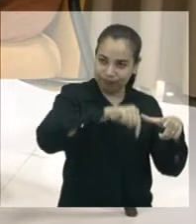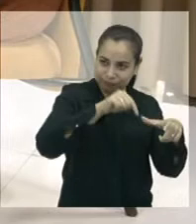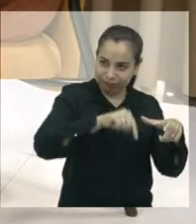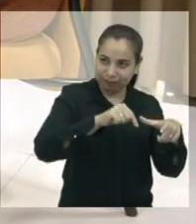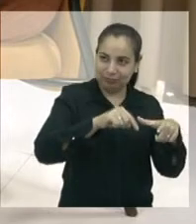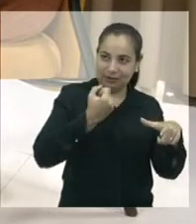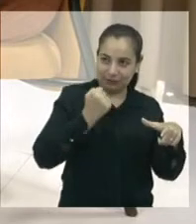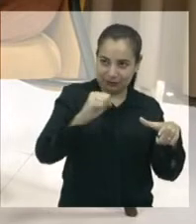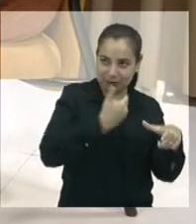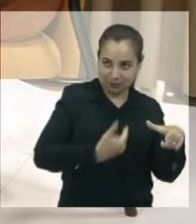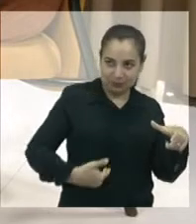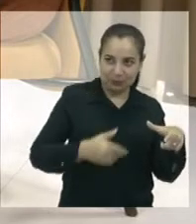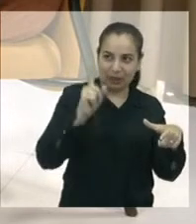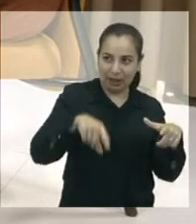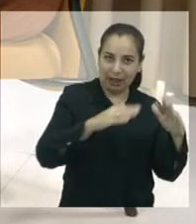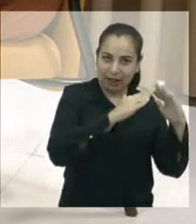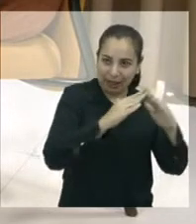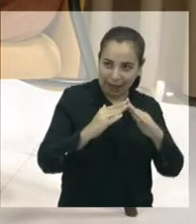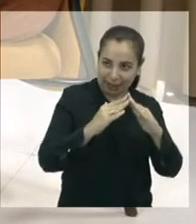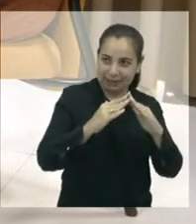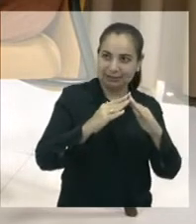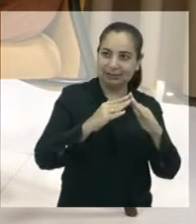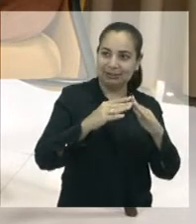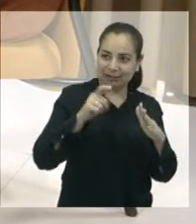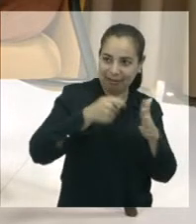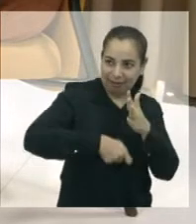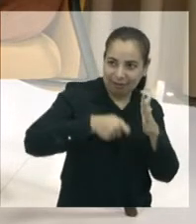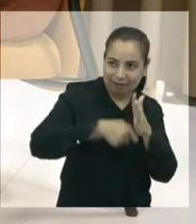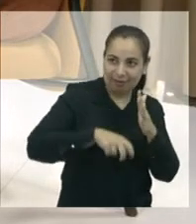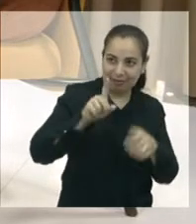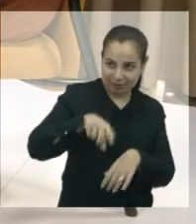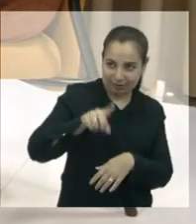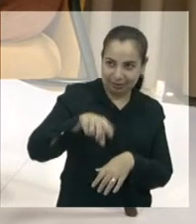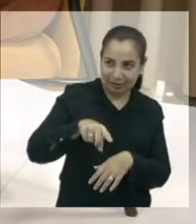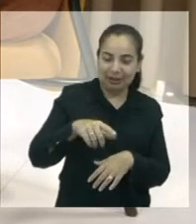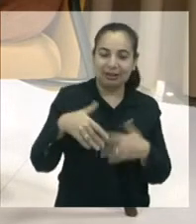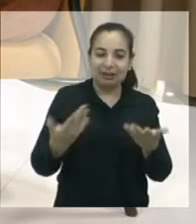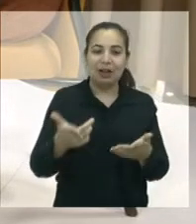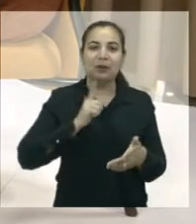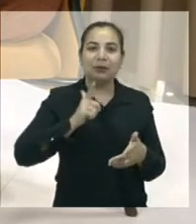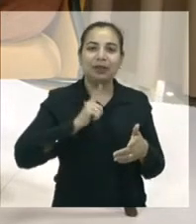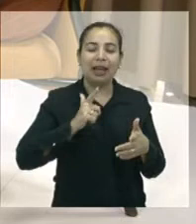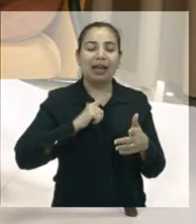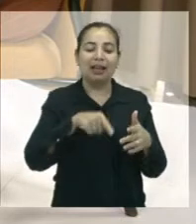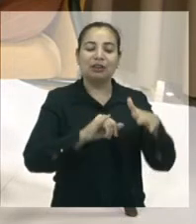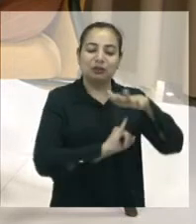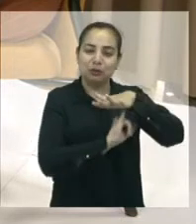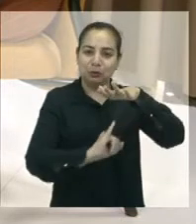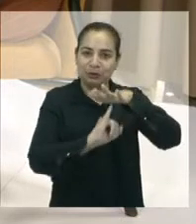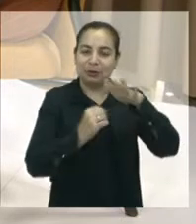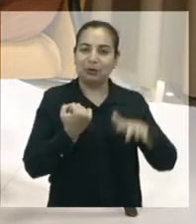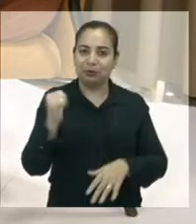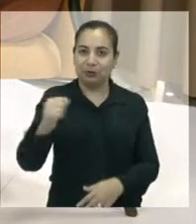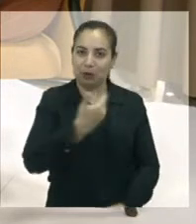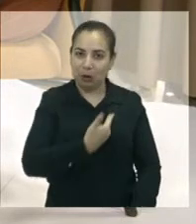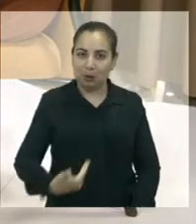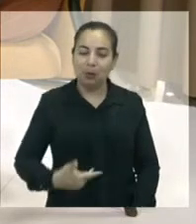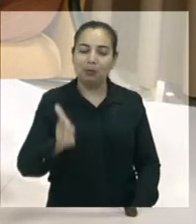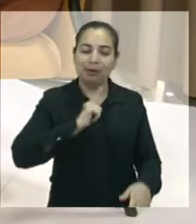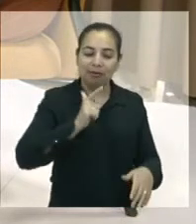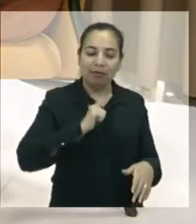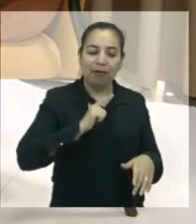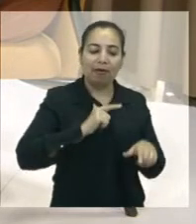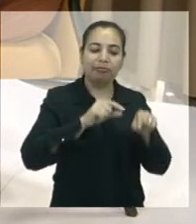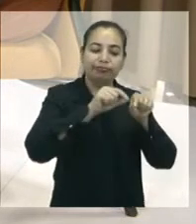de contas, a Defensoria ela tem essa divisão desses núcleos essenciais e que são estratégicos para a melhor logística e desenvolvimento